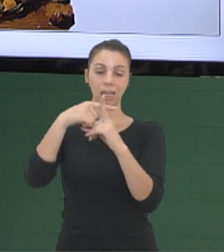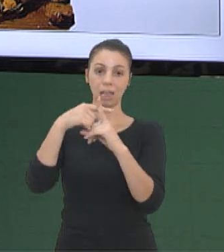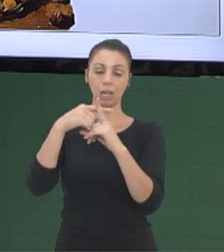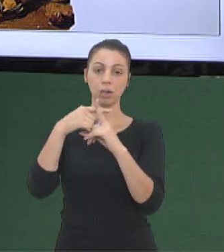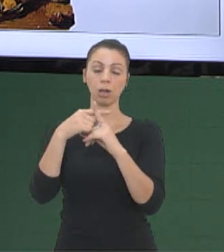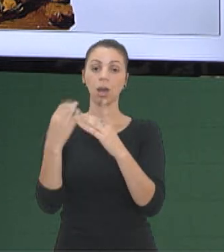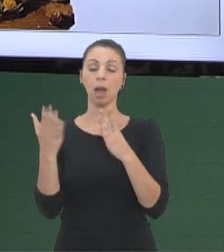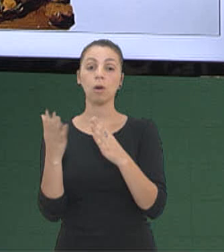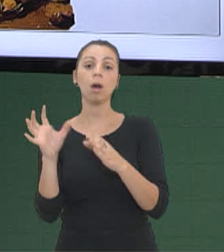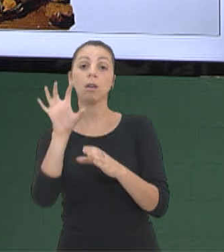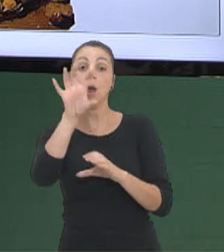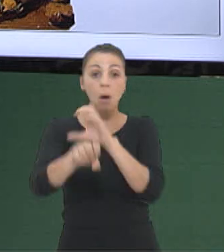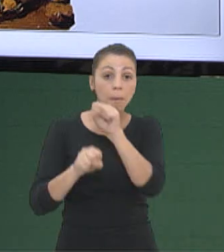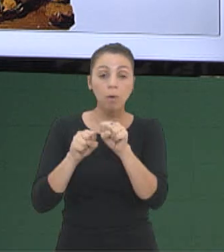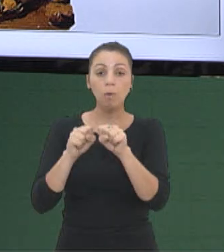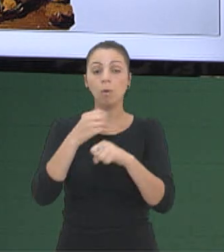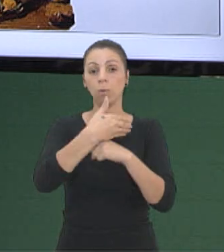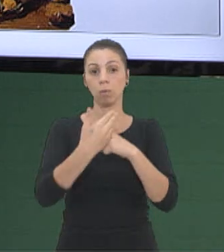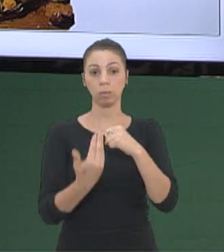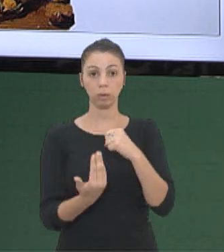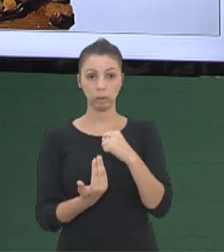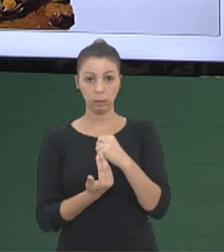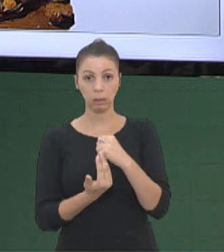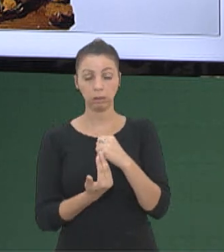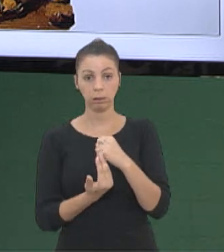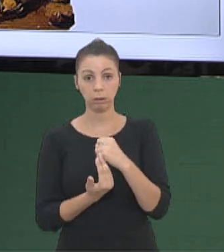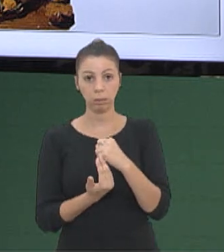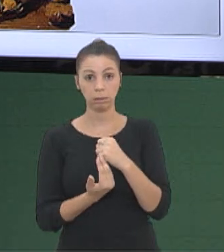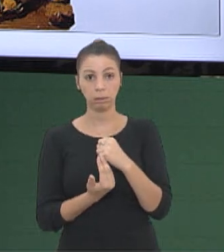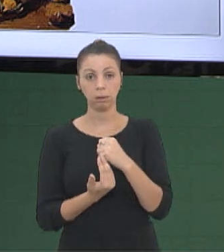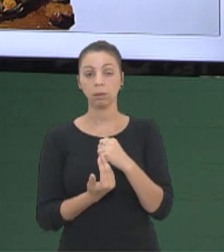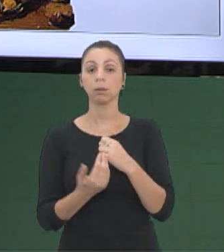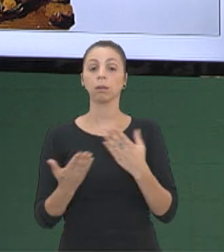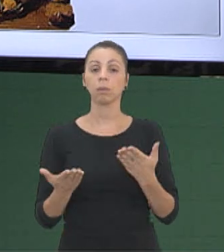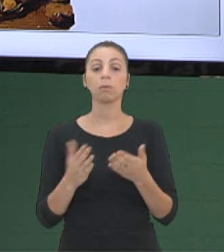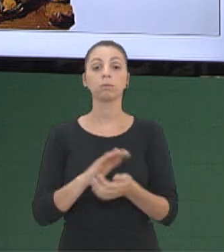O Estado agora, para retribuir a força